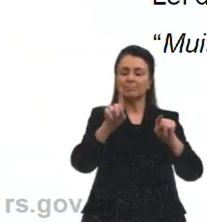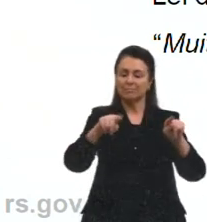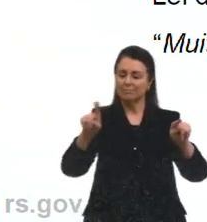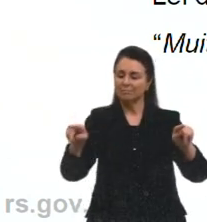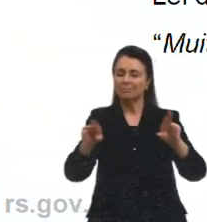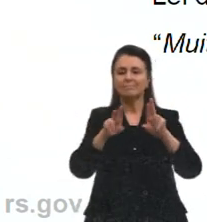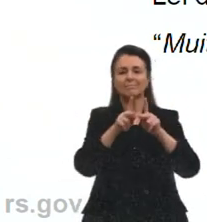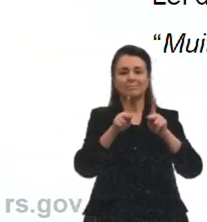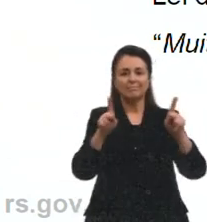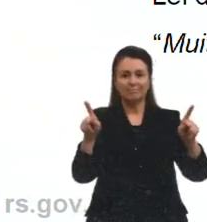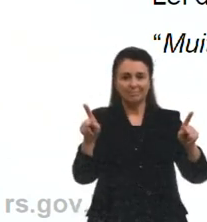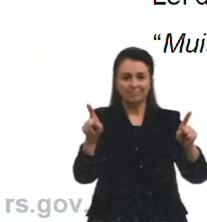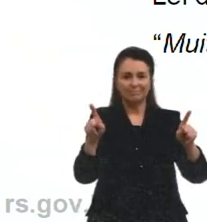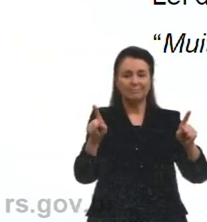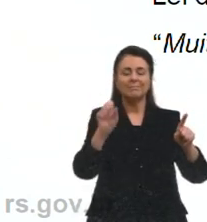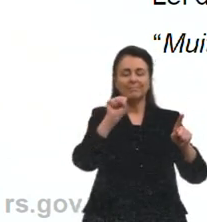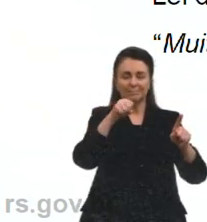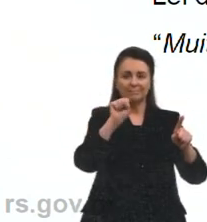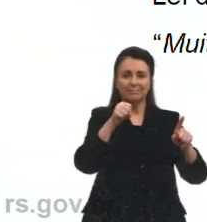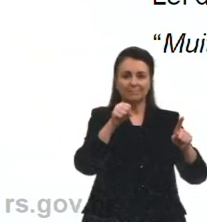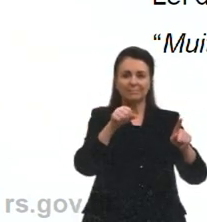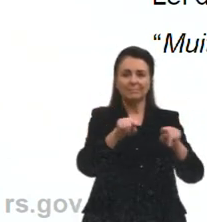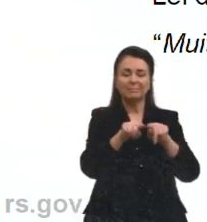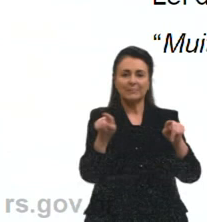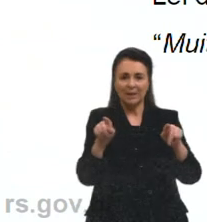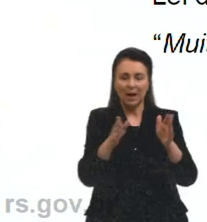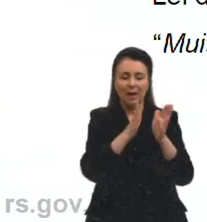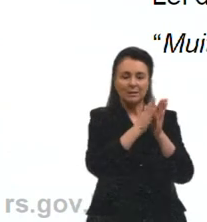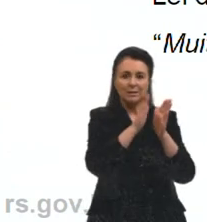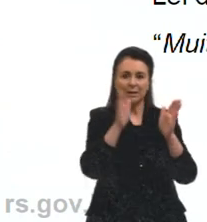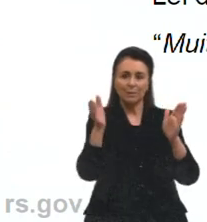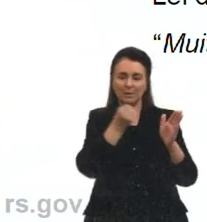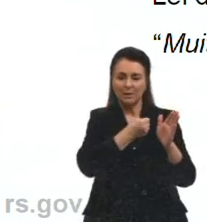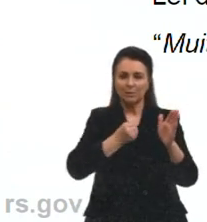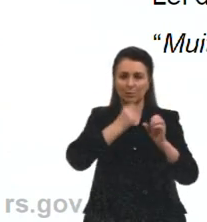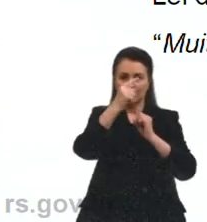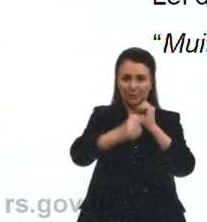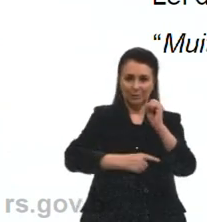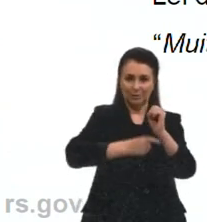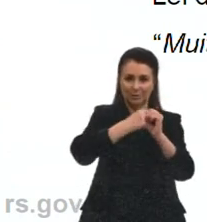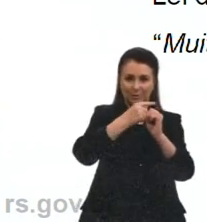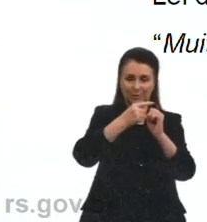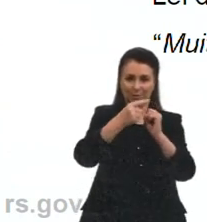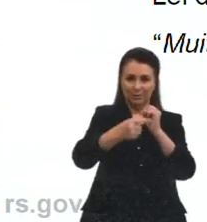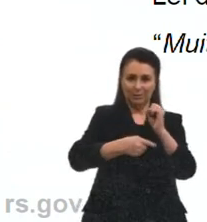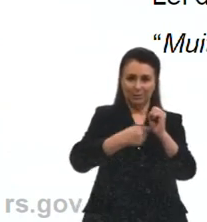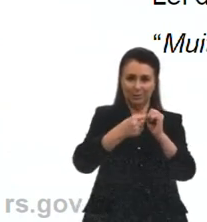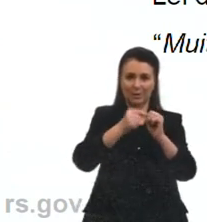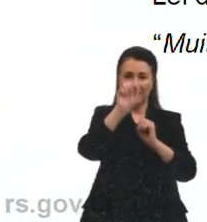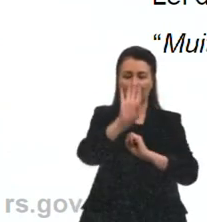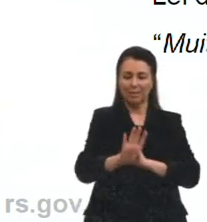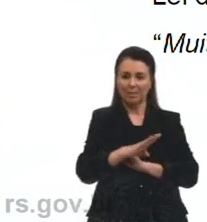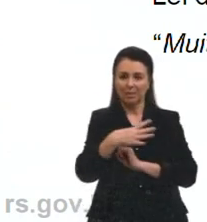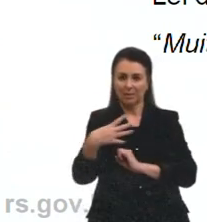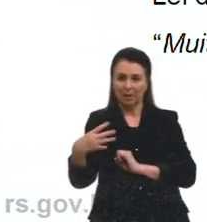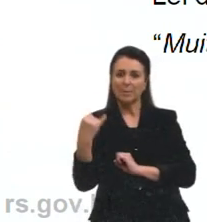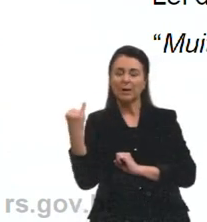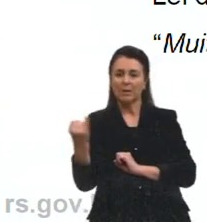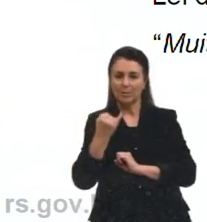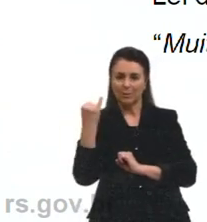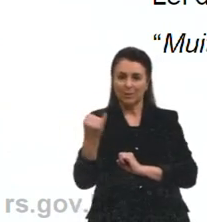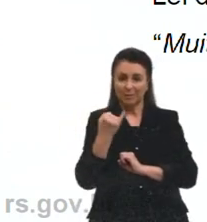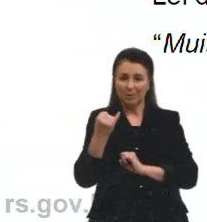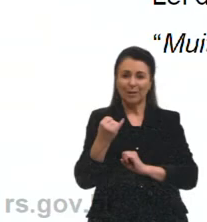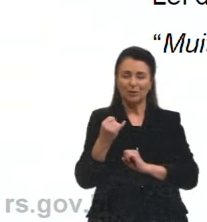periods periodicamente na sequência do número atômico dos elementos então a tabela a série foi fazer esse